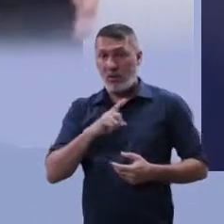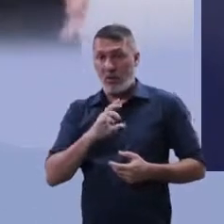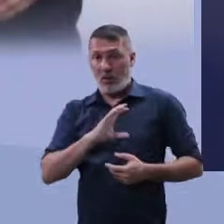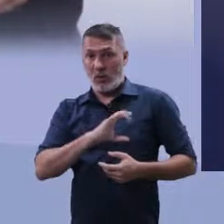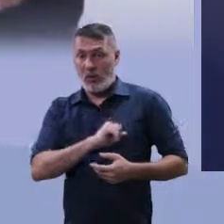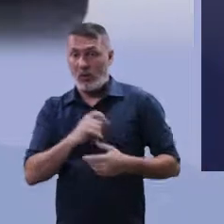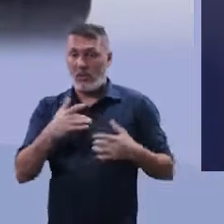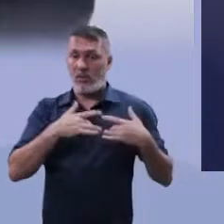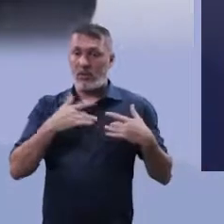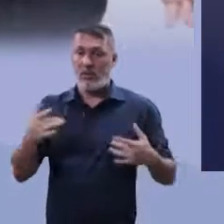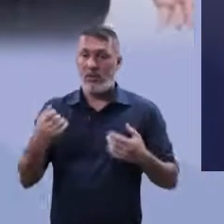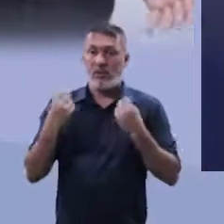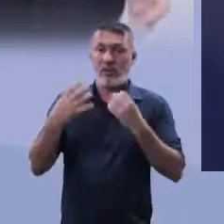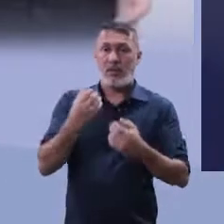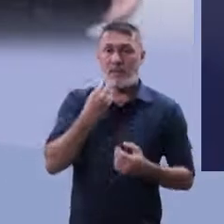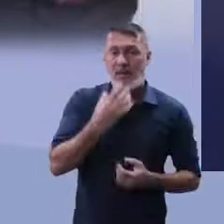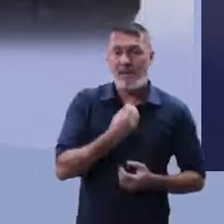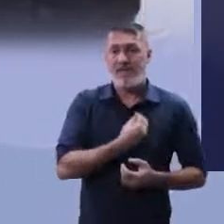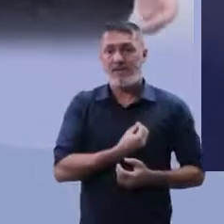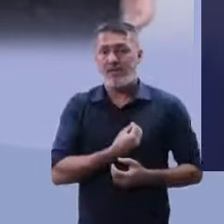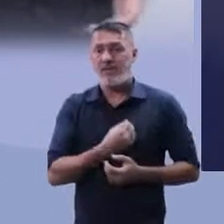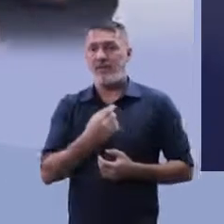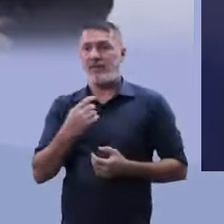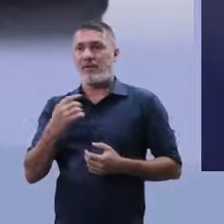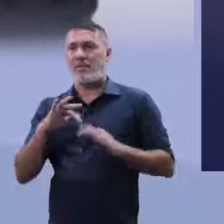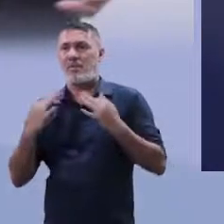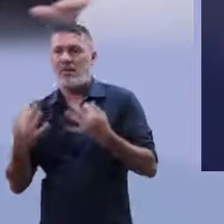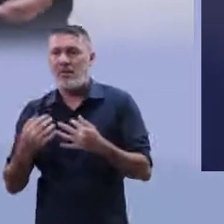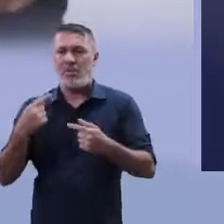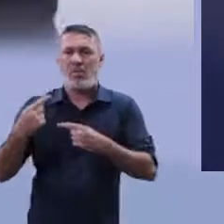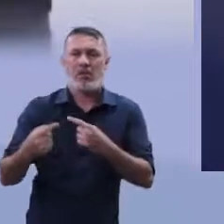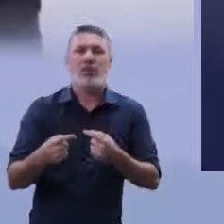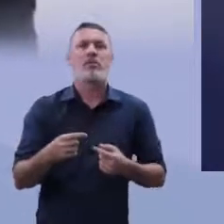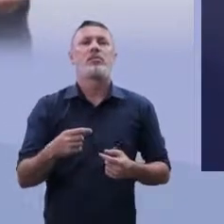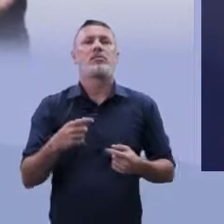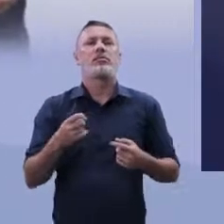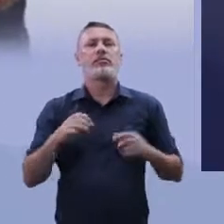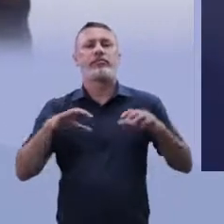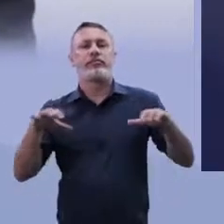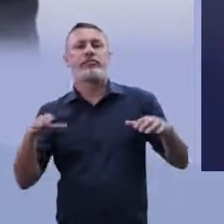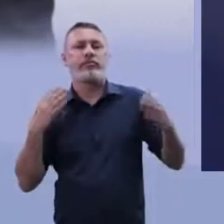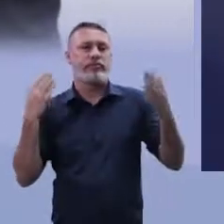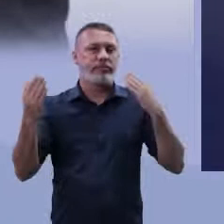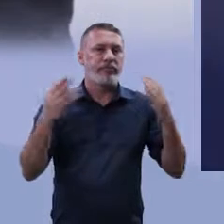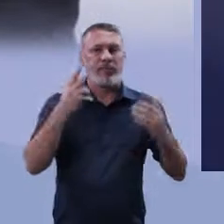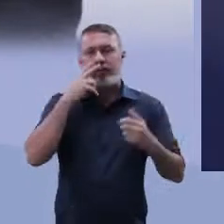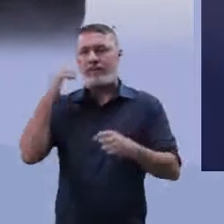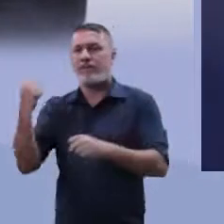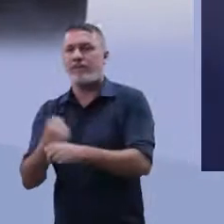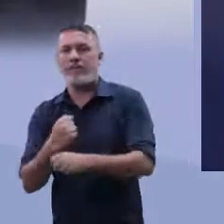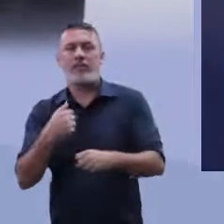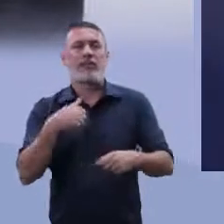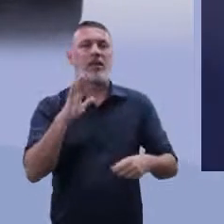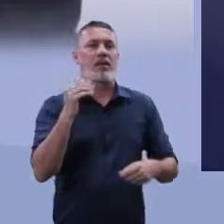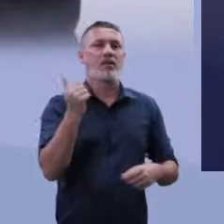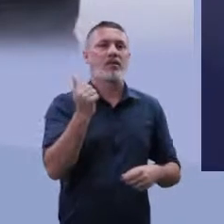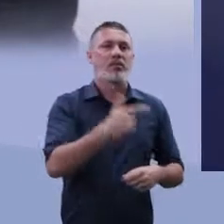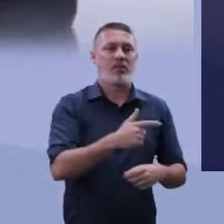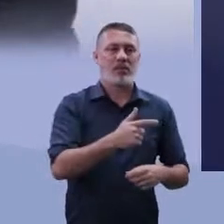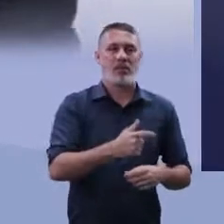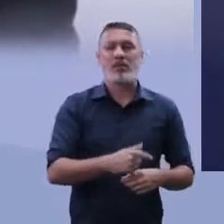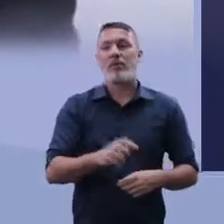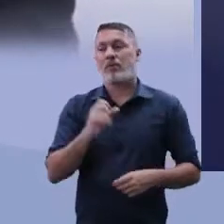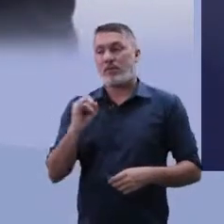teus, oferecem-te o teu sangue, os bens, a vida, os filhos, quando, como acima disse, o perigo